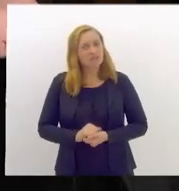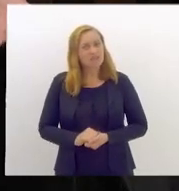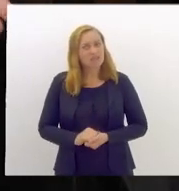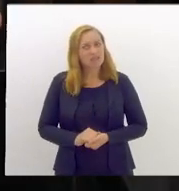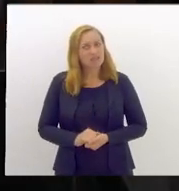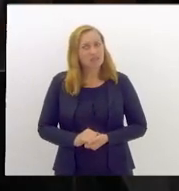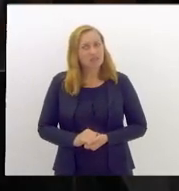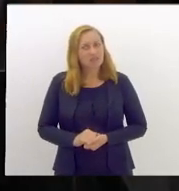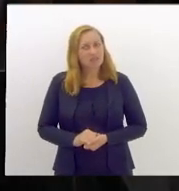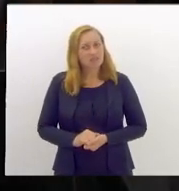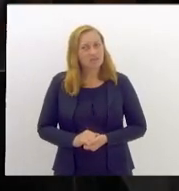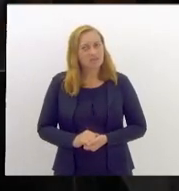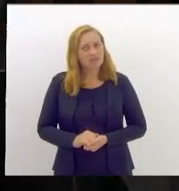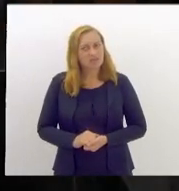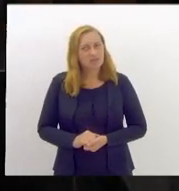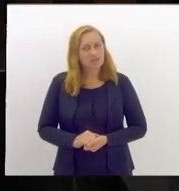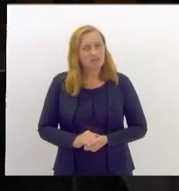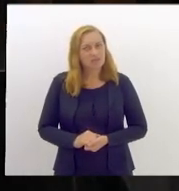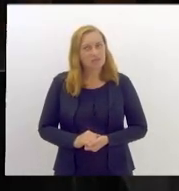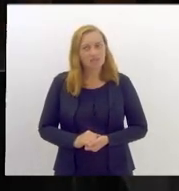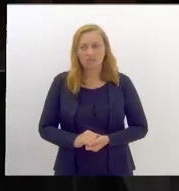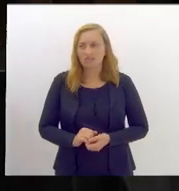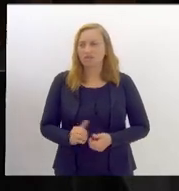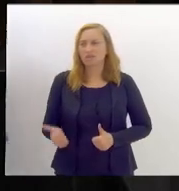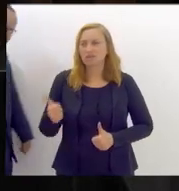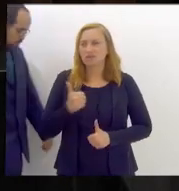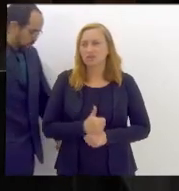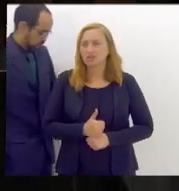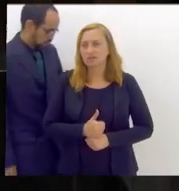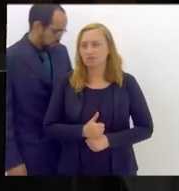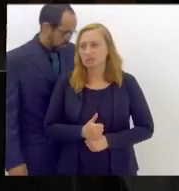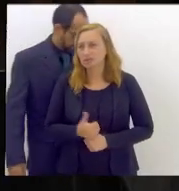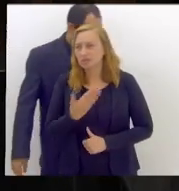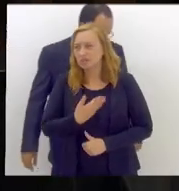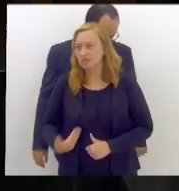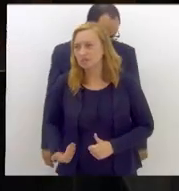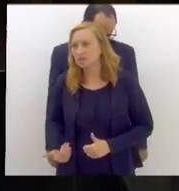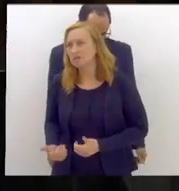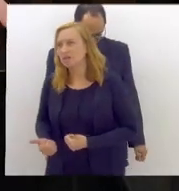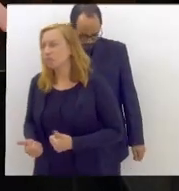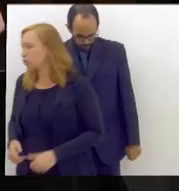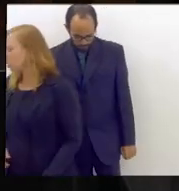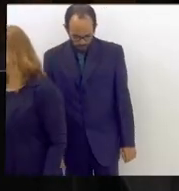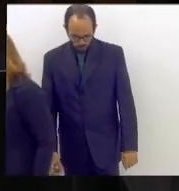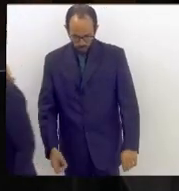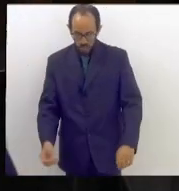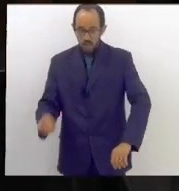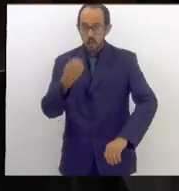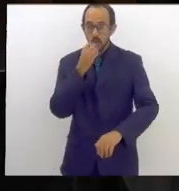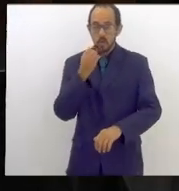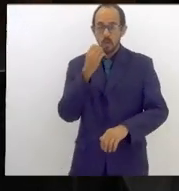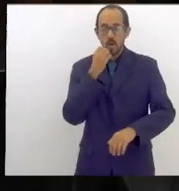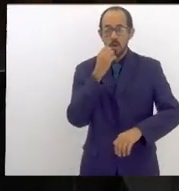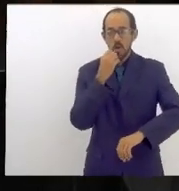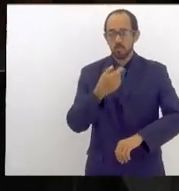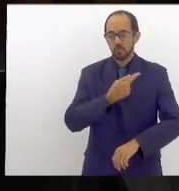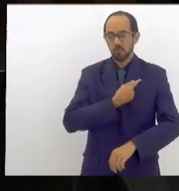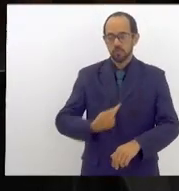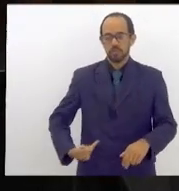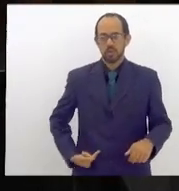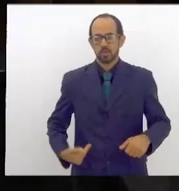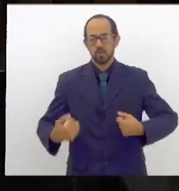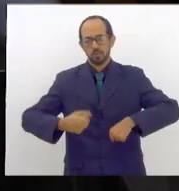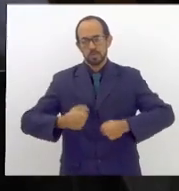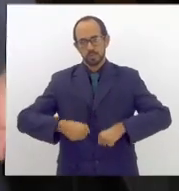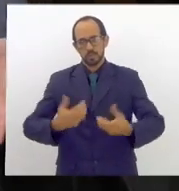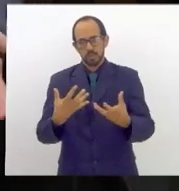maior é claro que o governador tem que receber o subsídio compatível com o exercício do carro mas